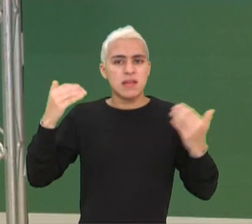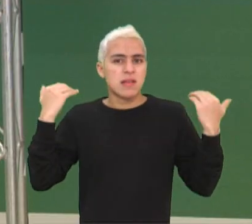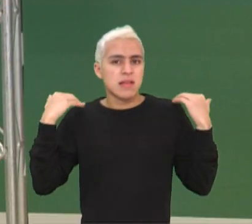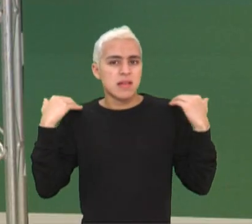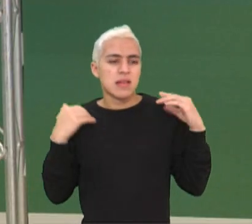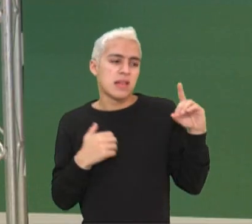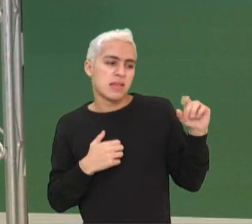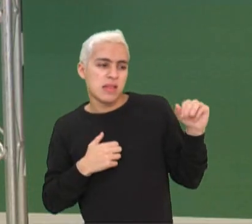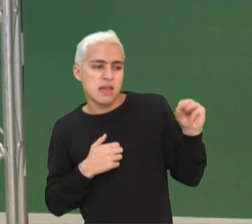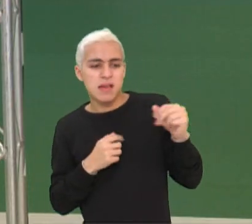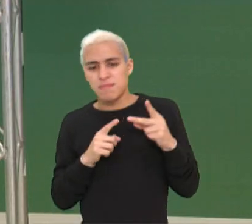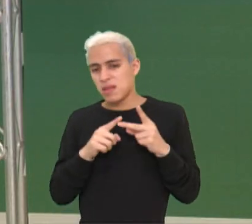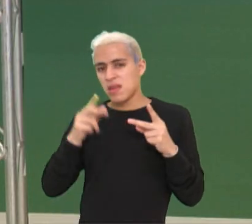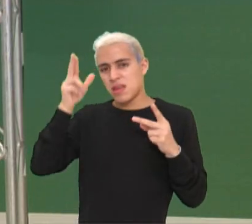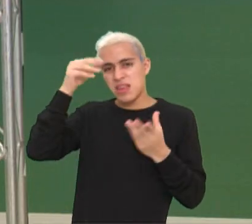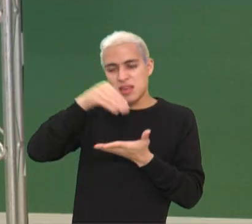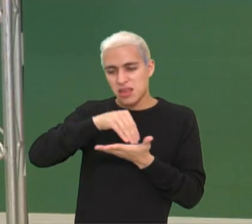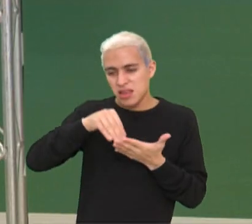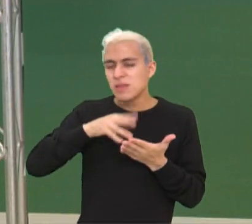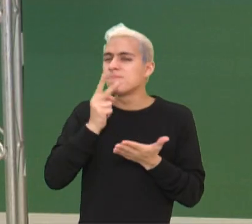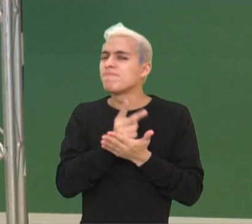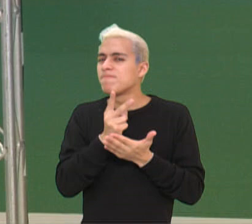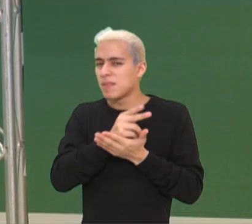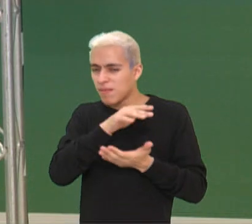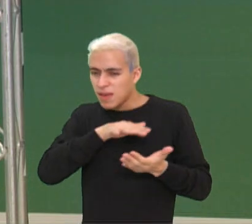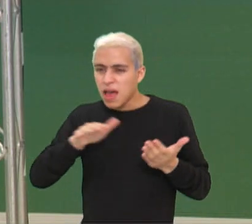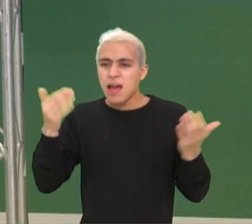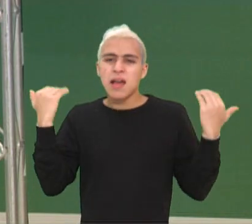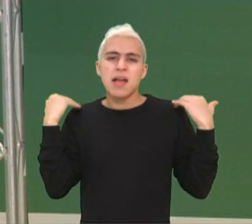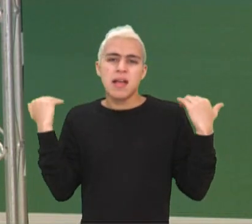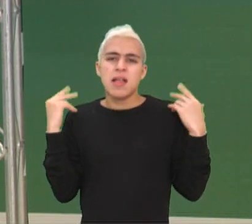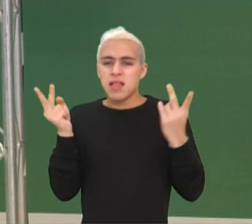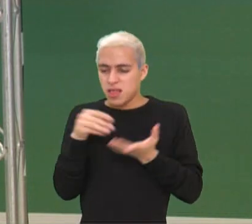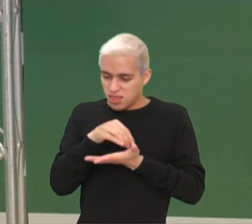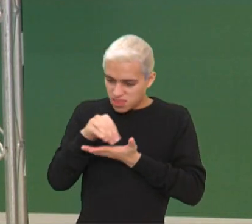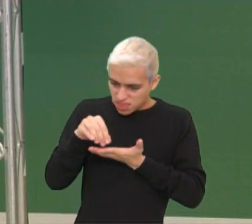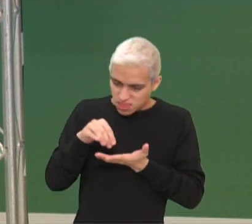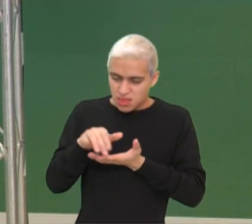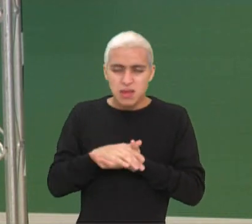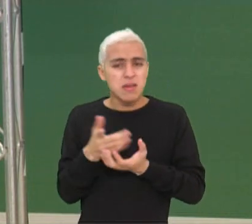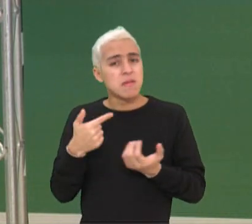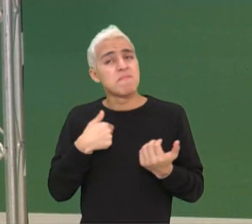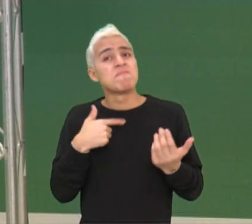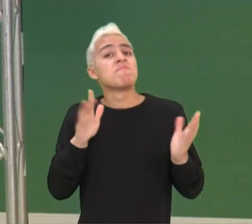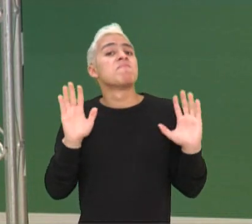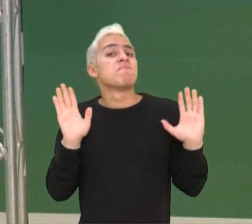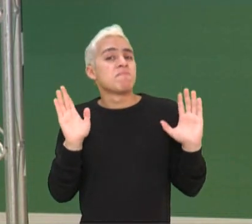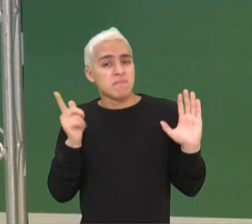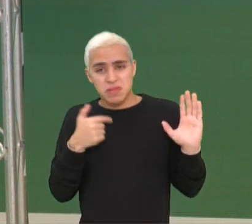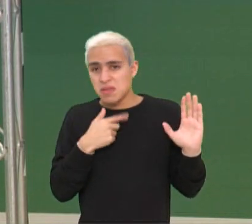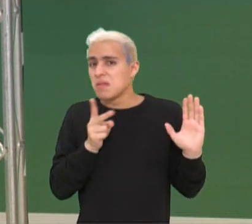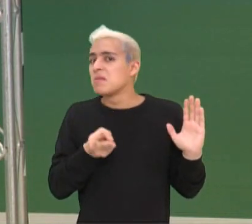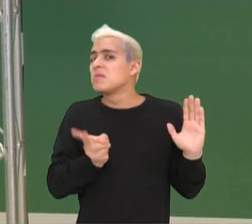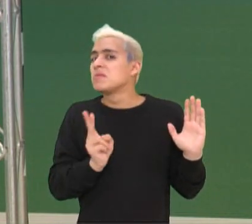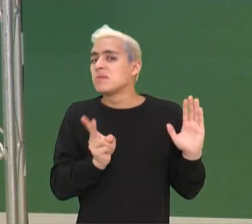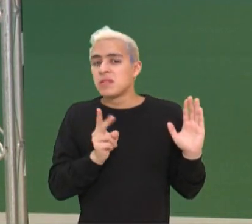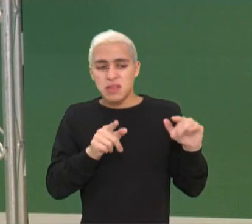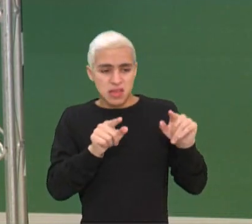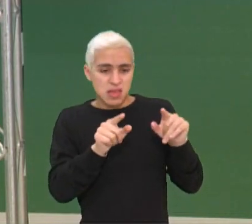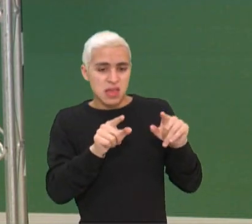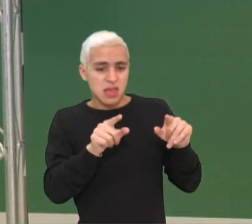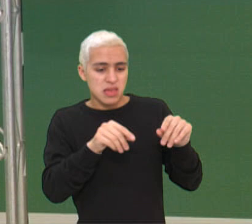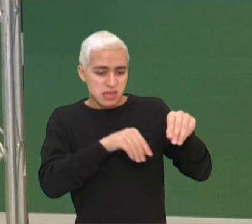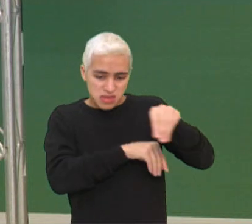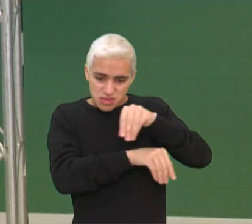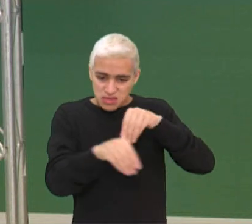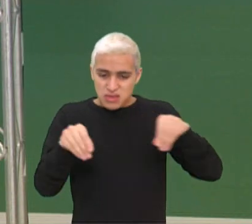Dama, xadrez, são jogos que a gente joga bastante na educação física, né? Eu, particularmente, faço umas práticas em quadra do jogo